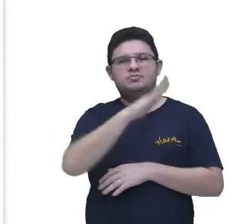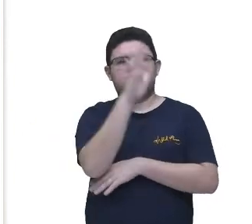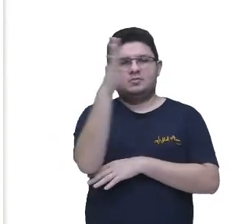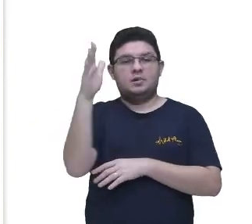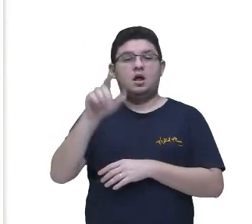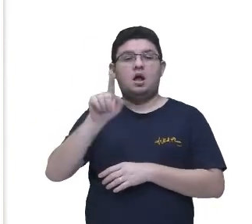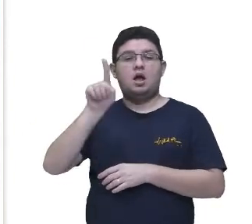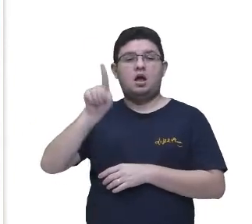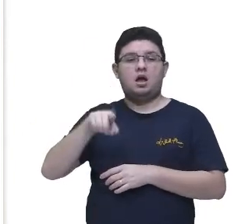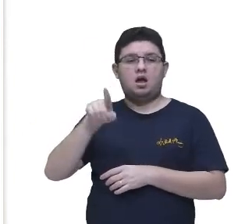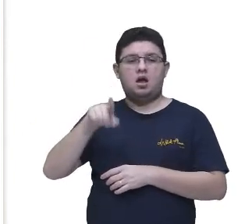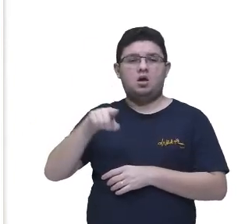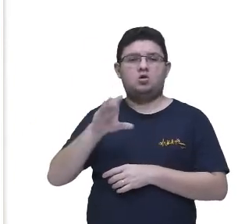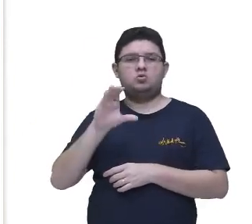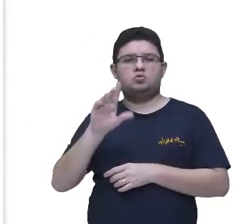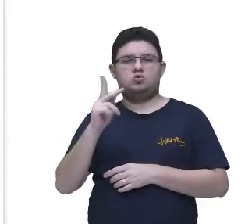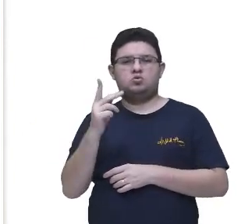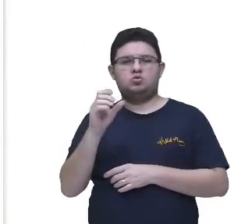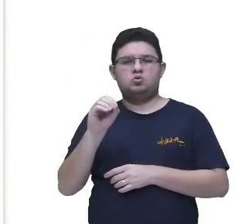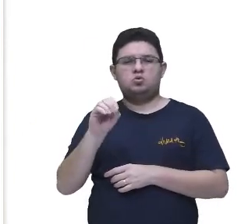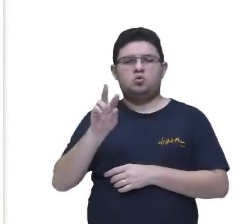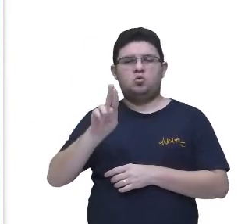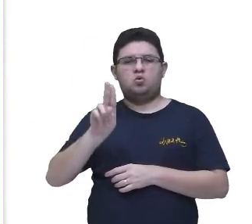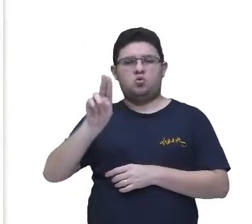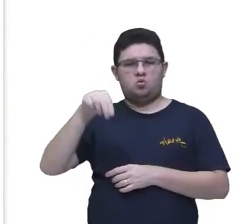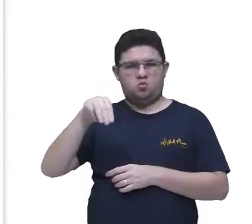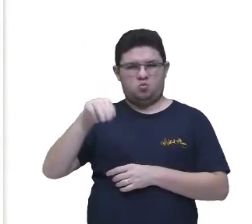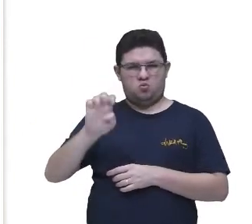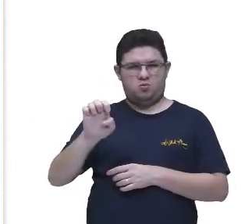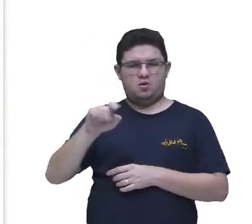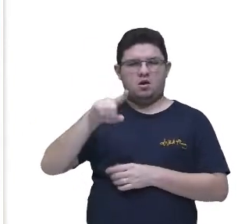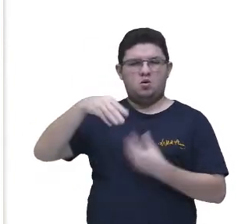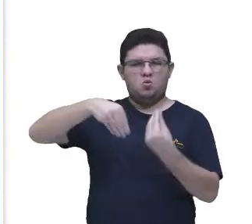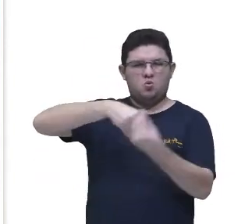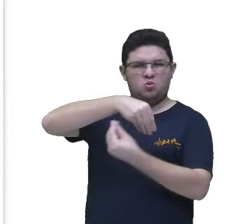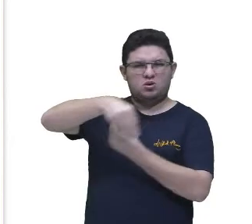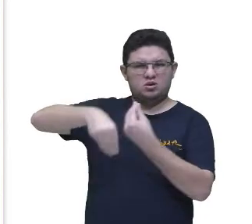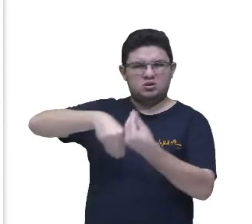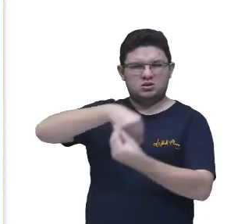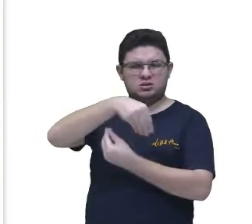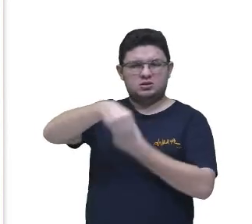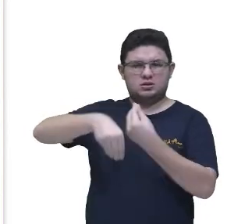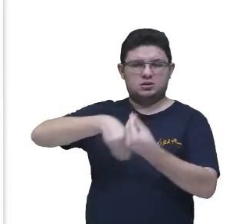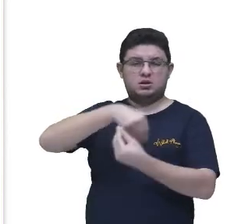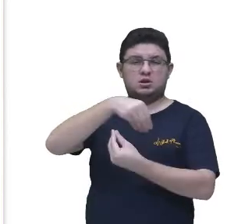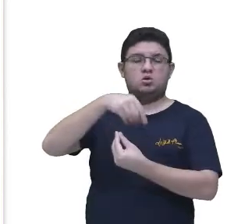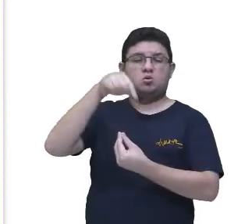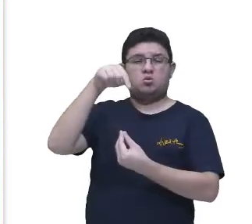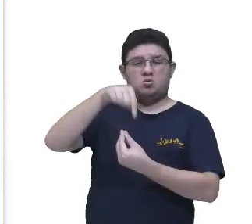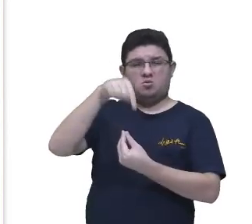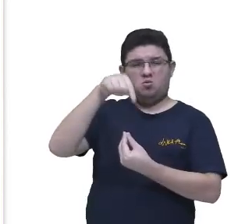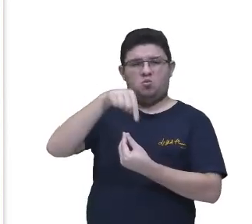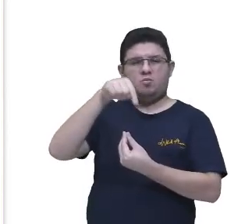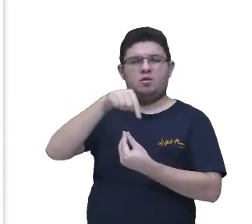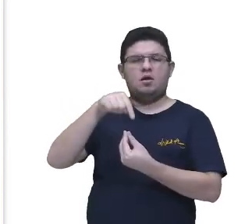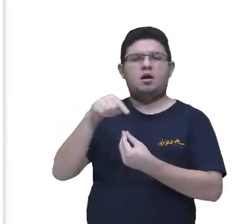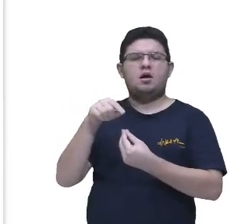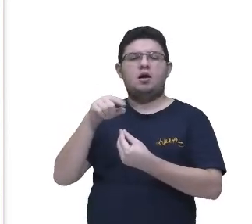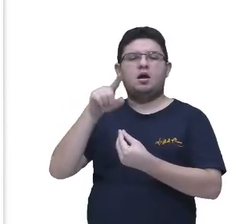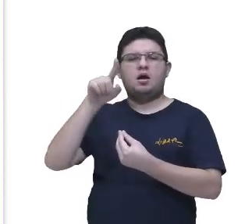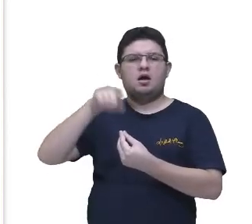O chorume, ele é um líquido de cor escura e um cheiro extremamente